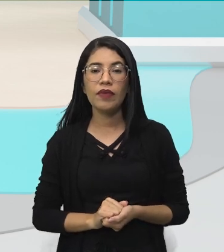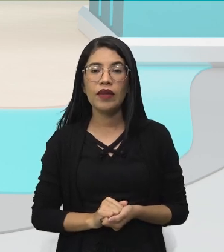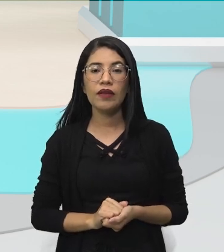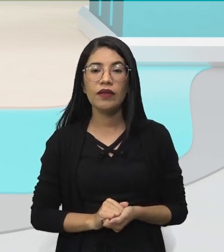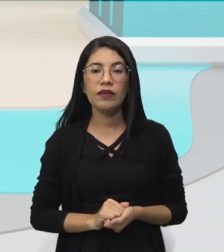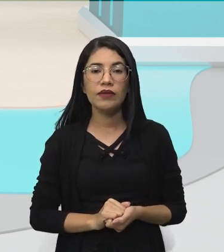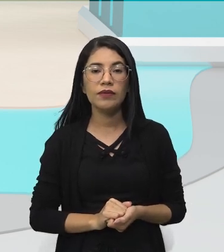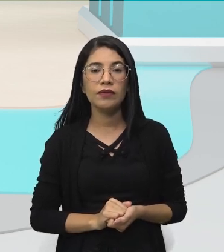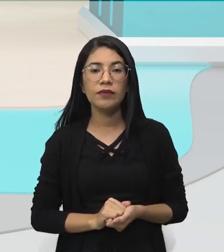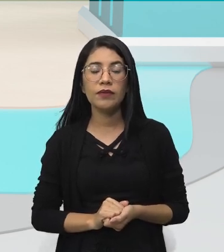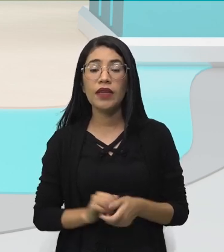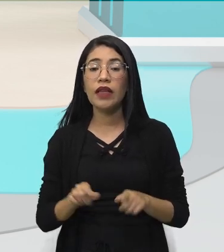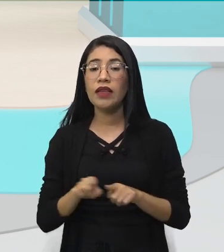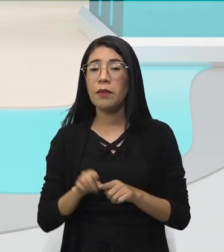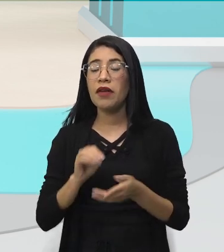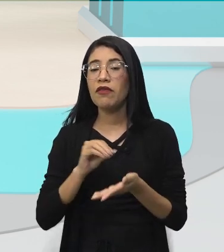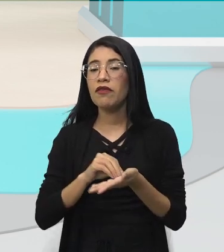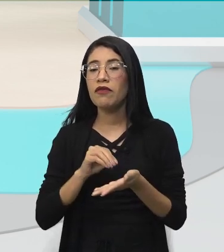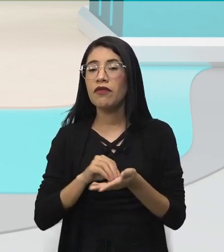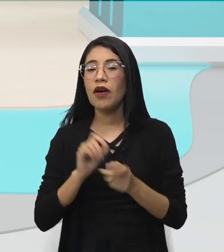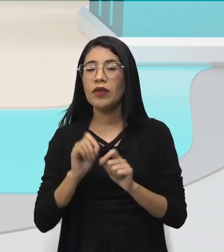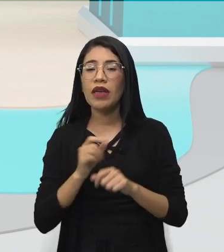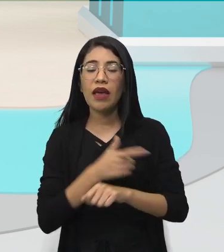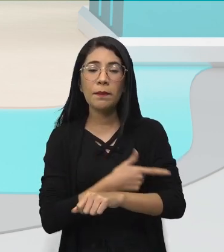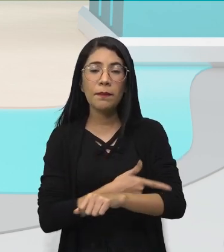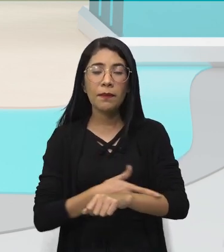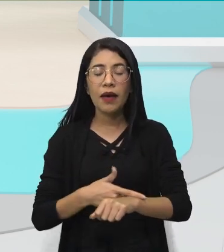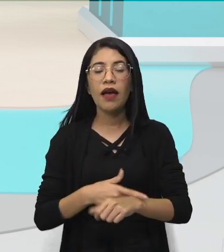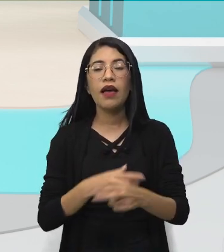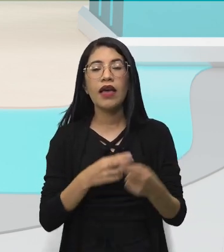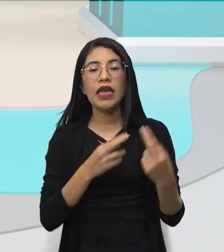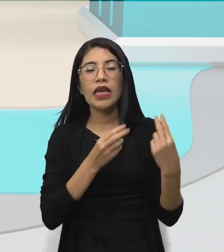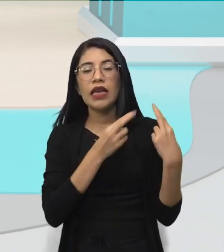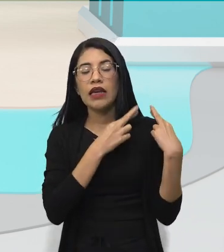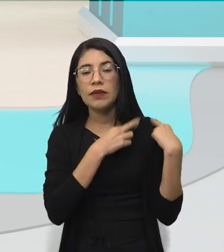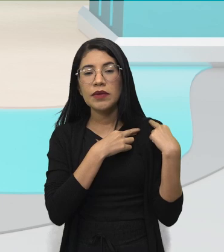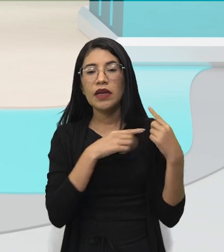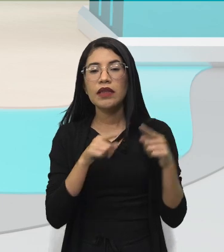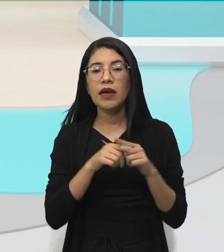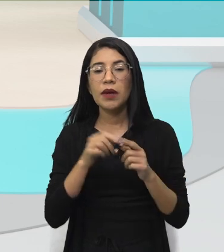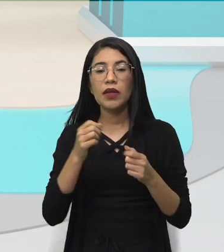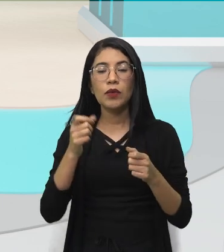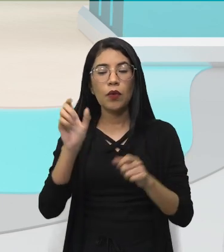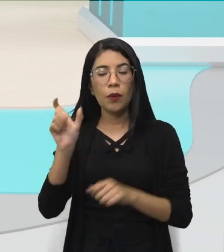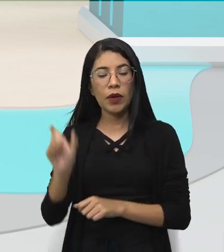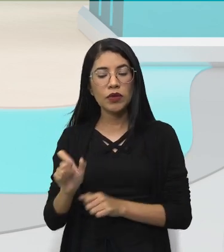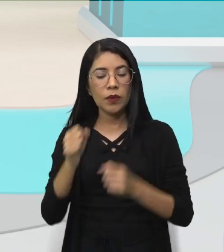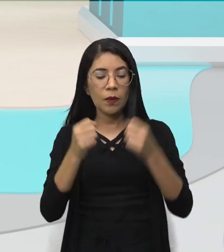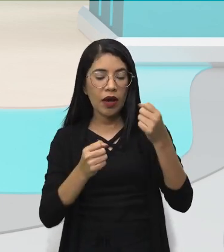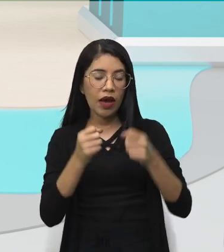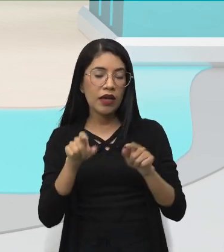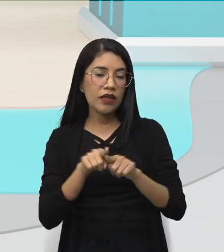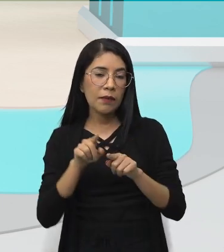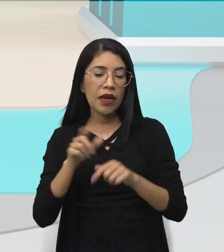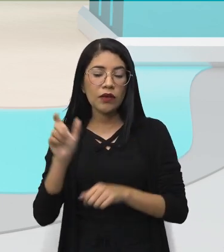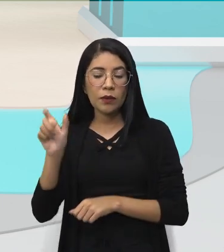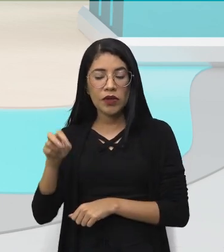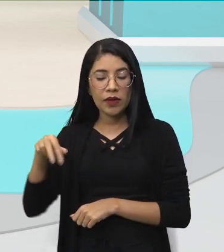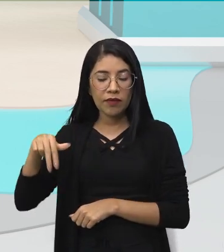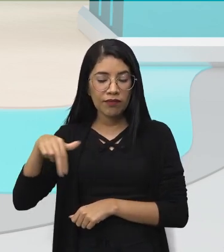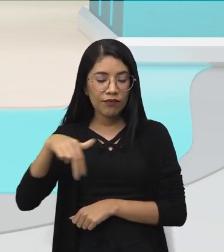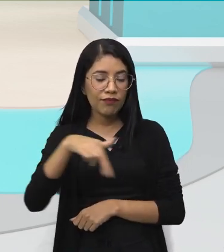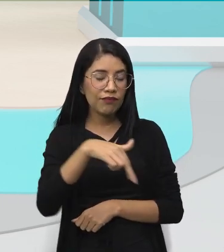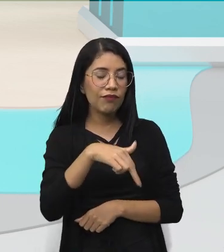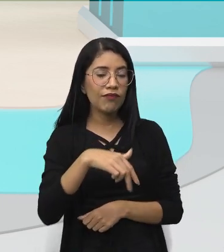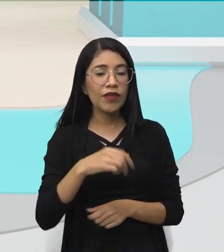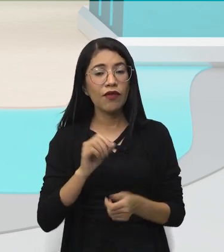falta de educação, né, de responsabilidade, tanto do motorista quanto do pedestre, certo? Então